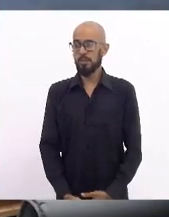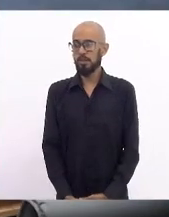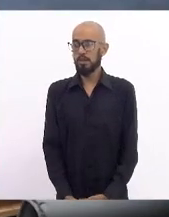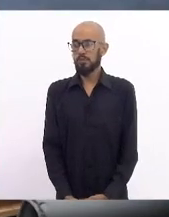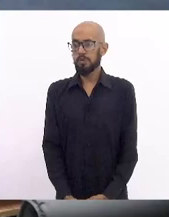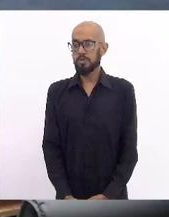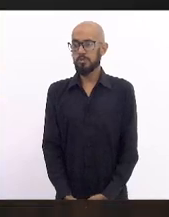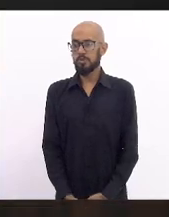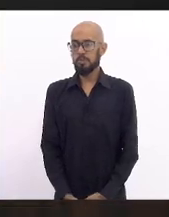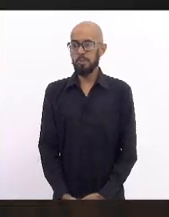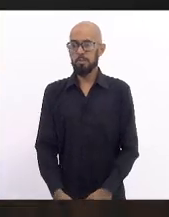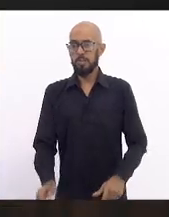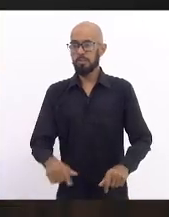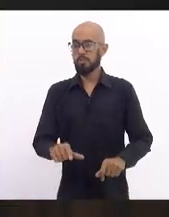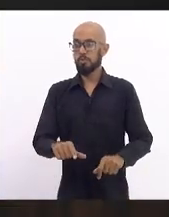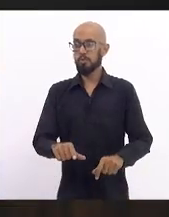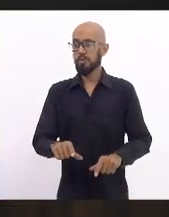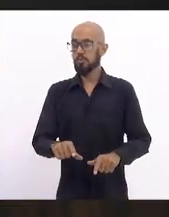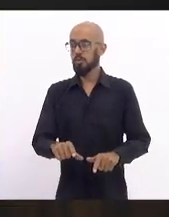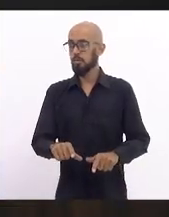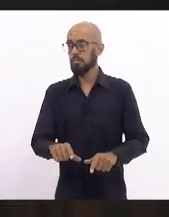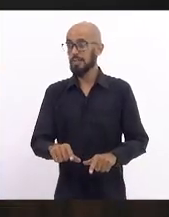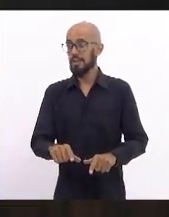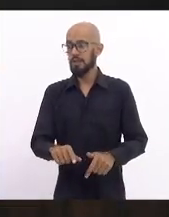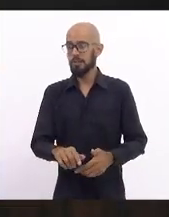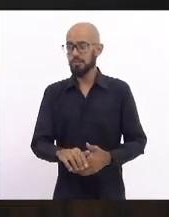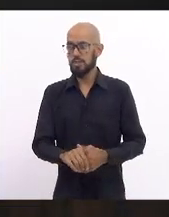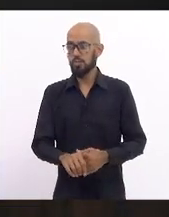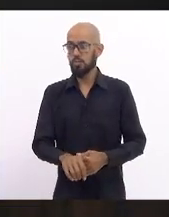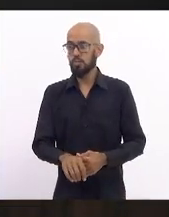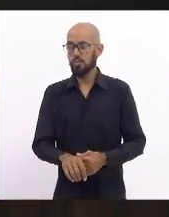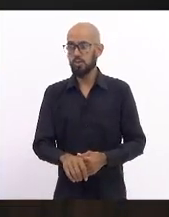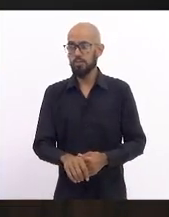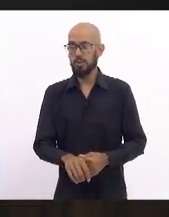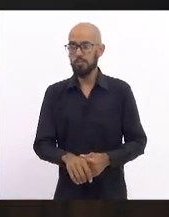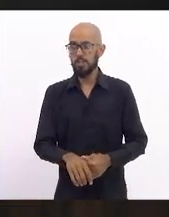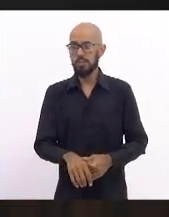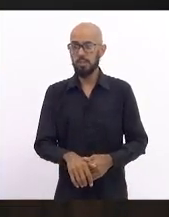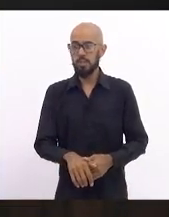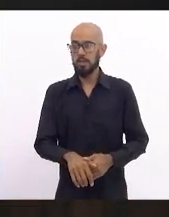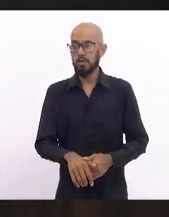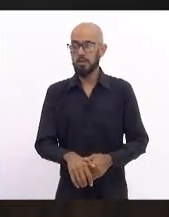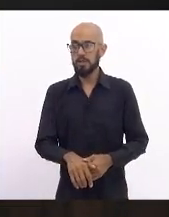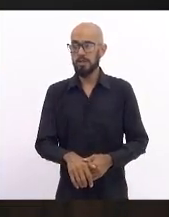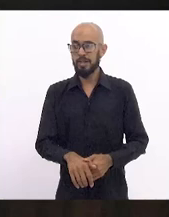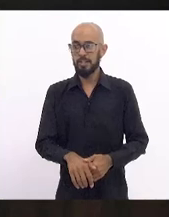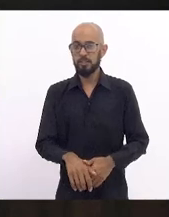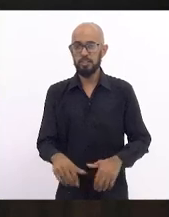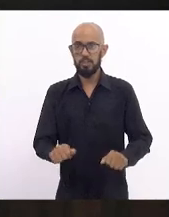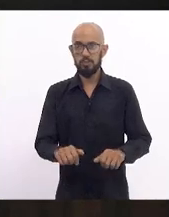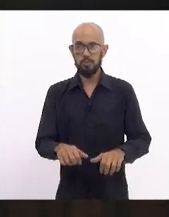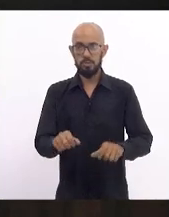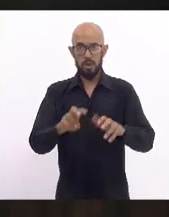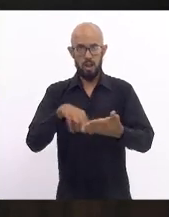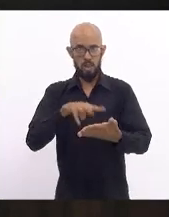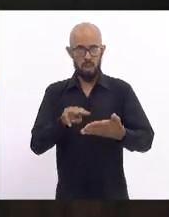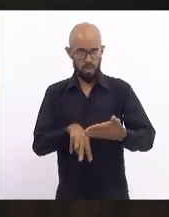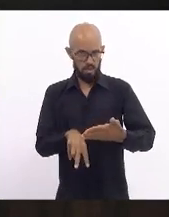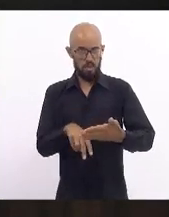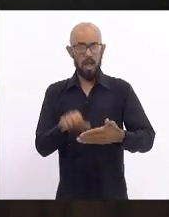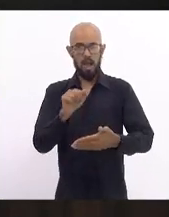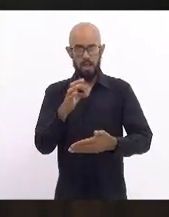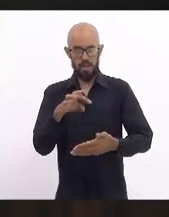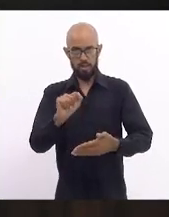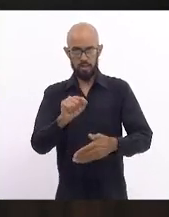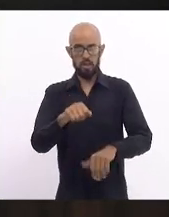Lídia, aprovada a ata, passa seu expediente inicial. Primeiro orador escrito é o nobre deputado Luiz Paulo. Vossa Excelência